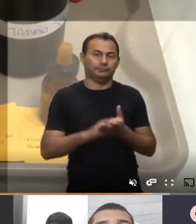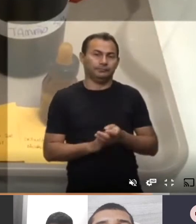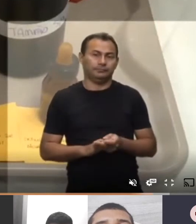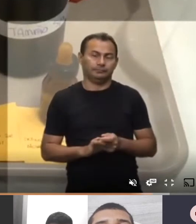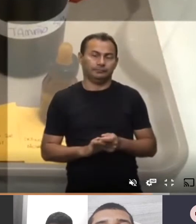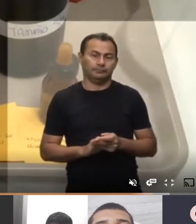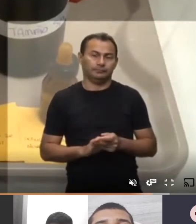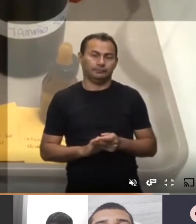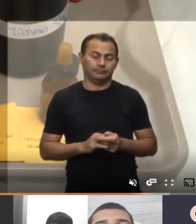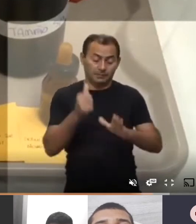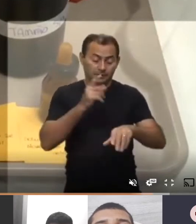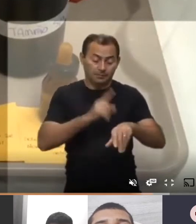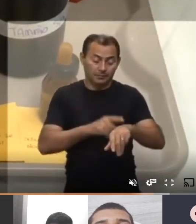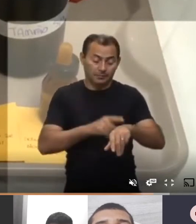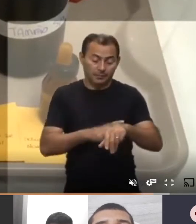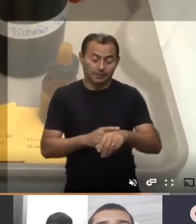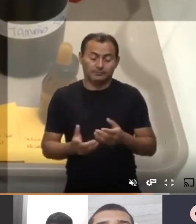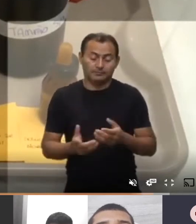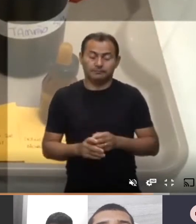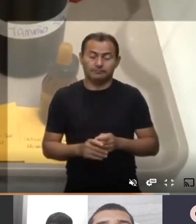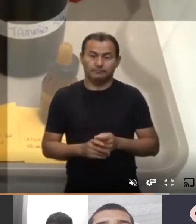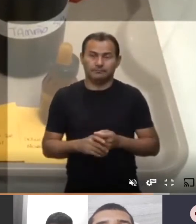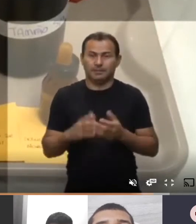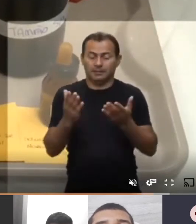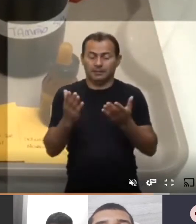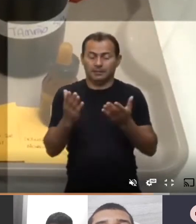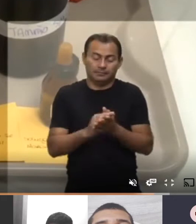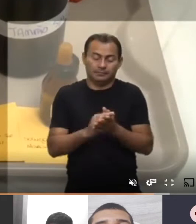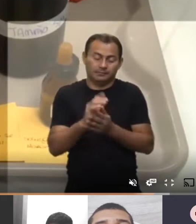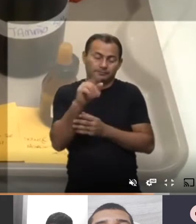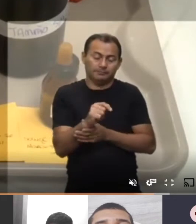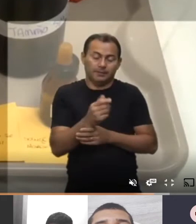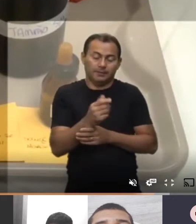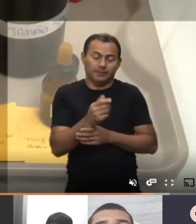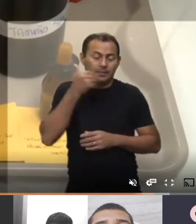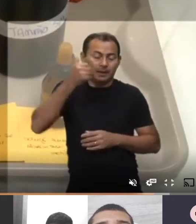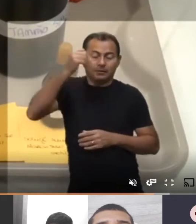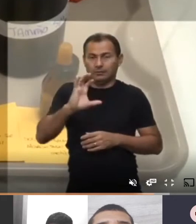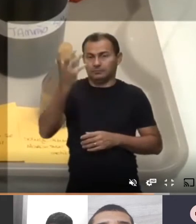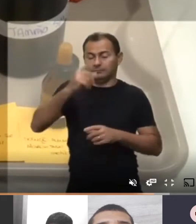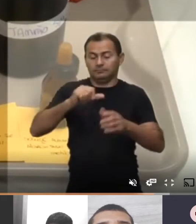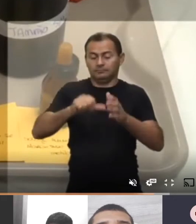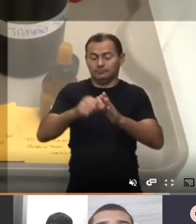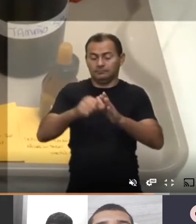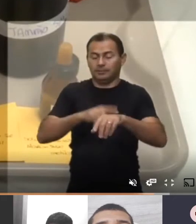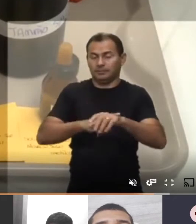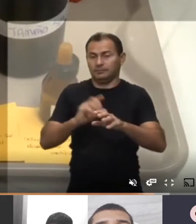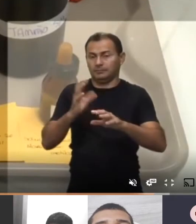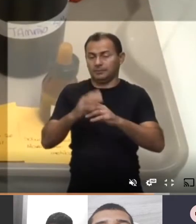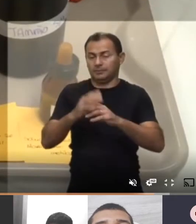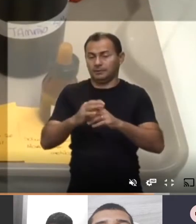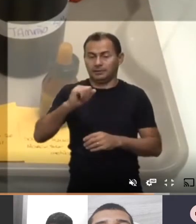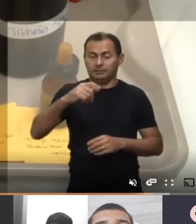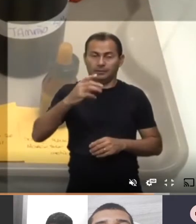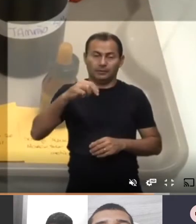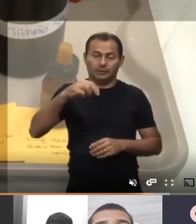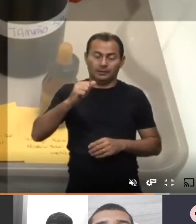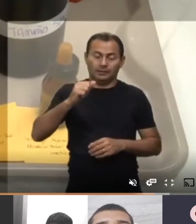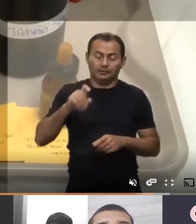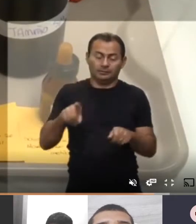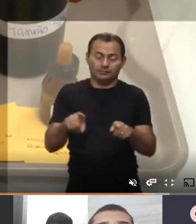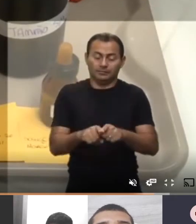E você vai que ela já vai mudando de cor, ó, à medida que você vai mudando de cor. Mas isso também, se você agitar e se ela voltar, isso quer dizer